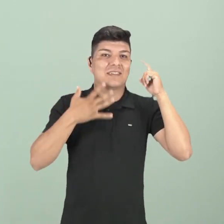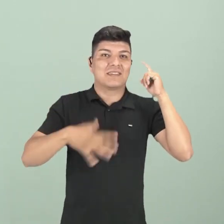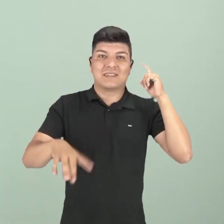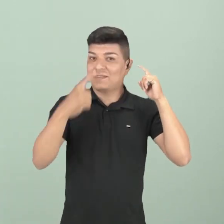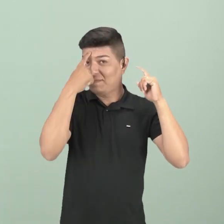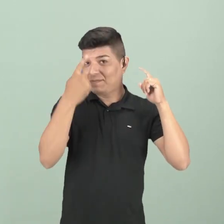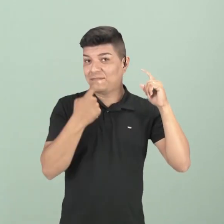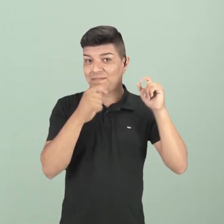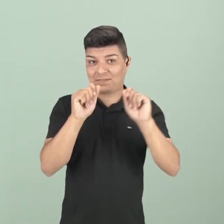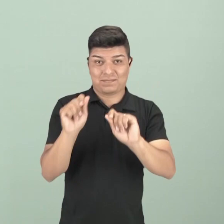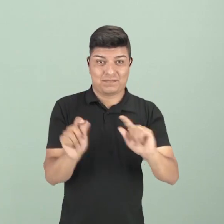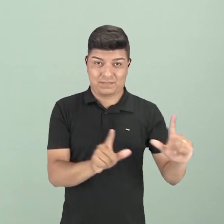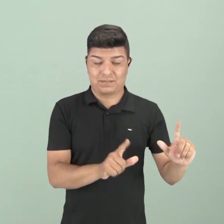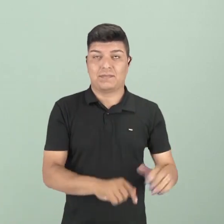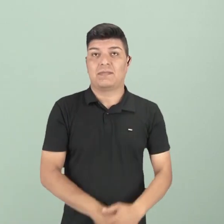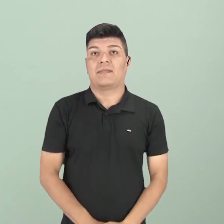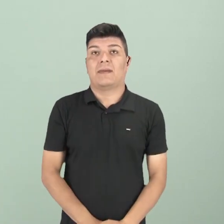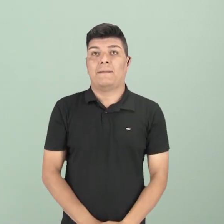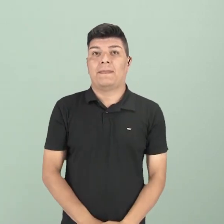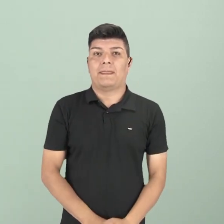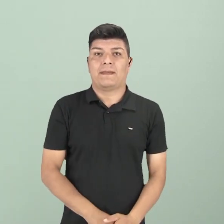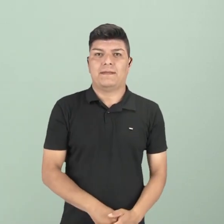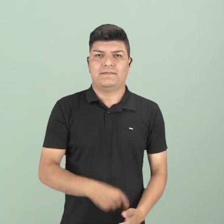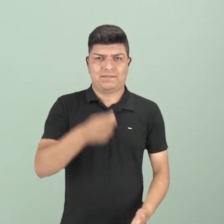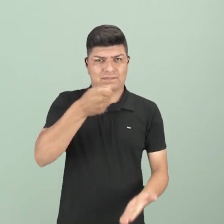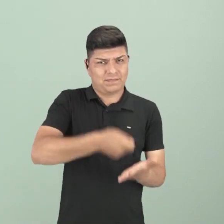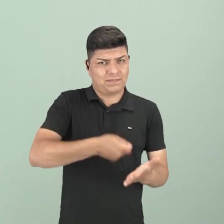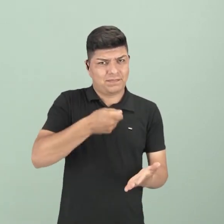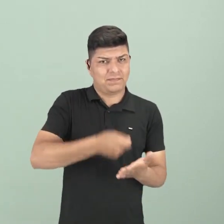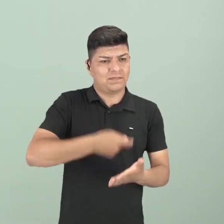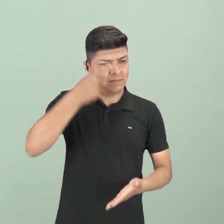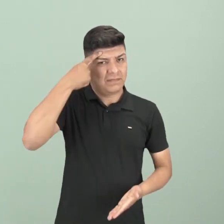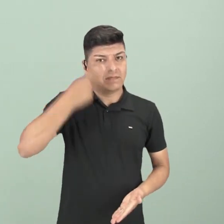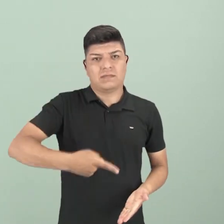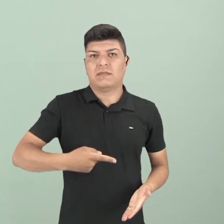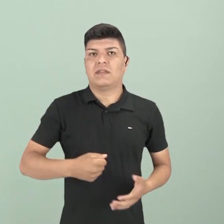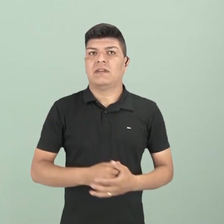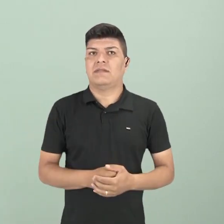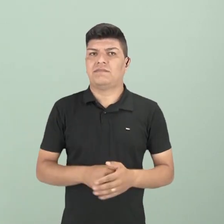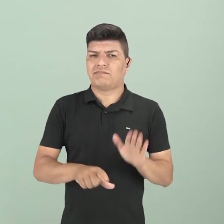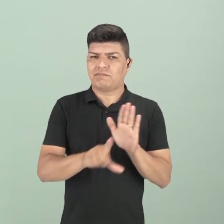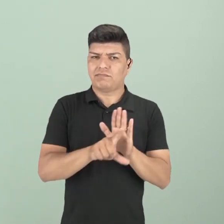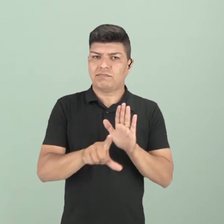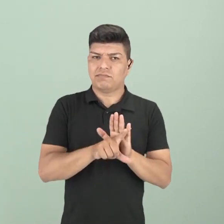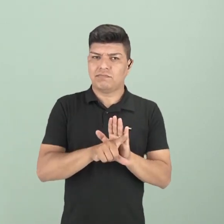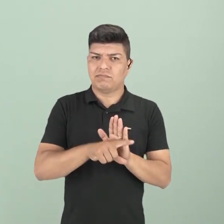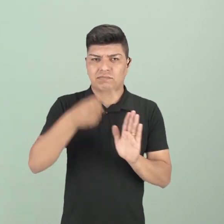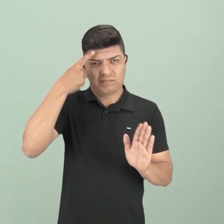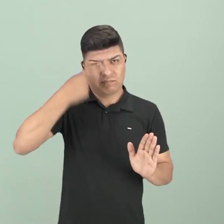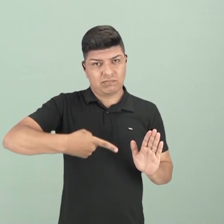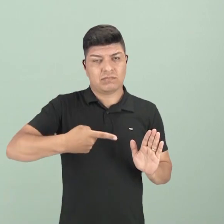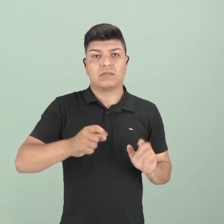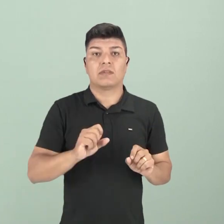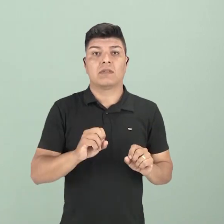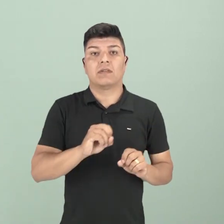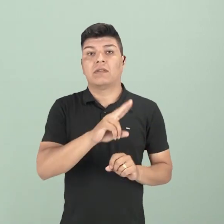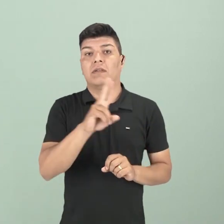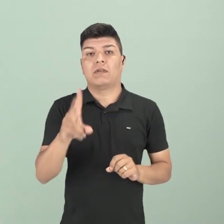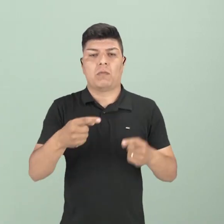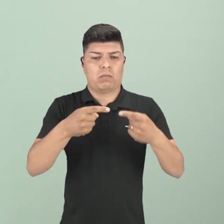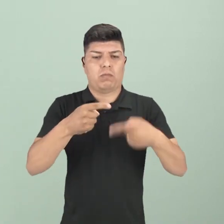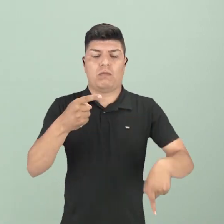menininha, né? Bom, e aí? É uma obrigação, né? Essa lei, ela estampa uma obrigação? Será que ela estampa